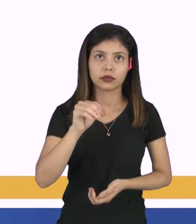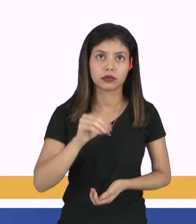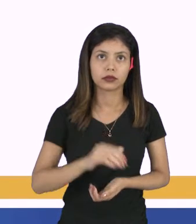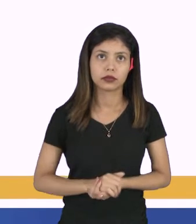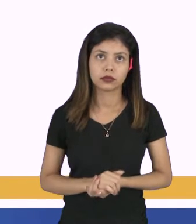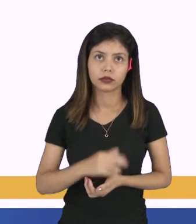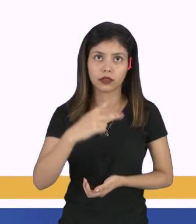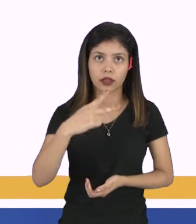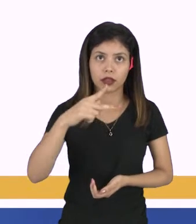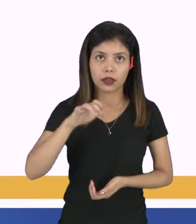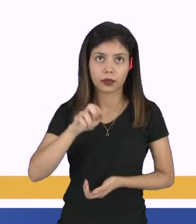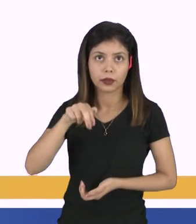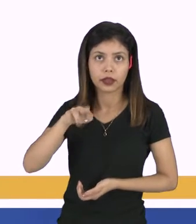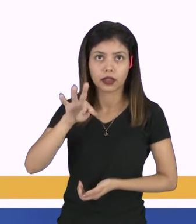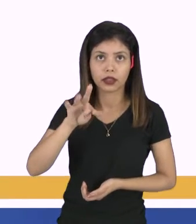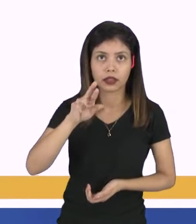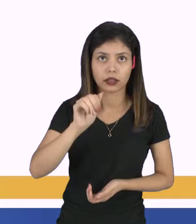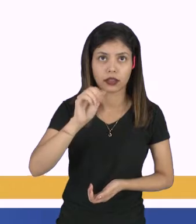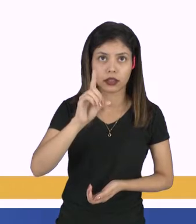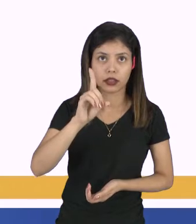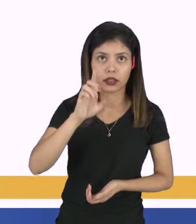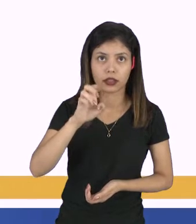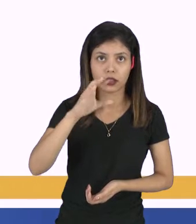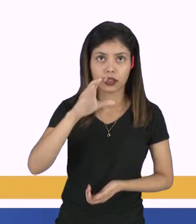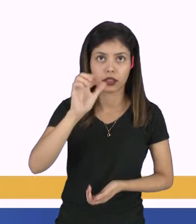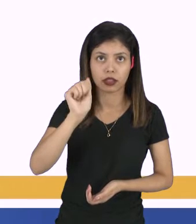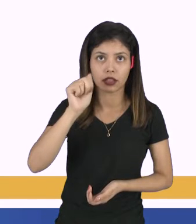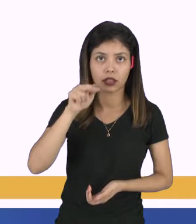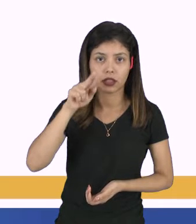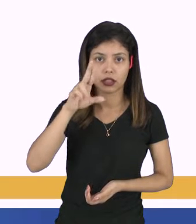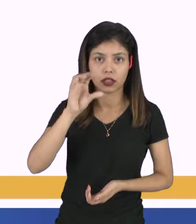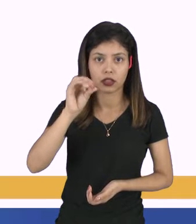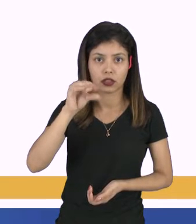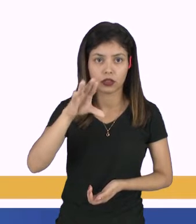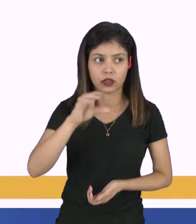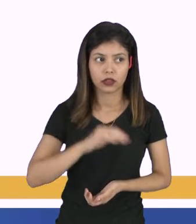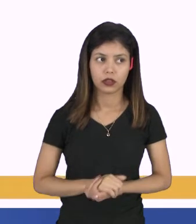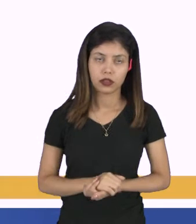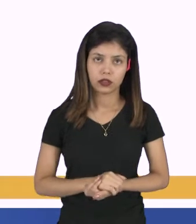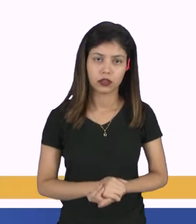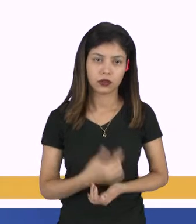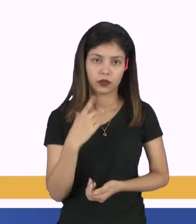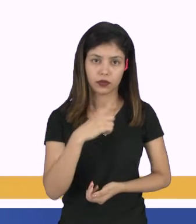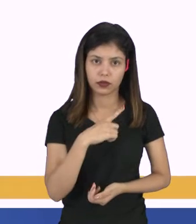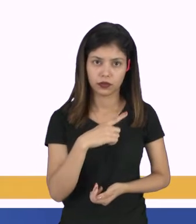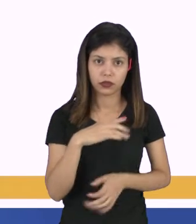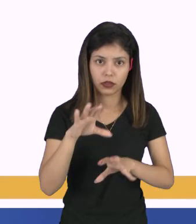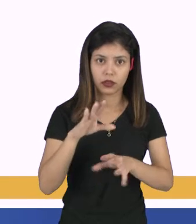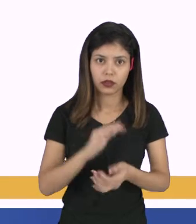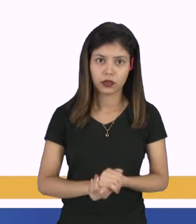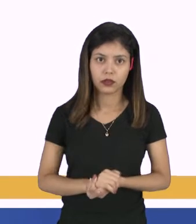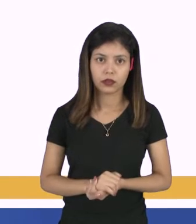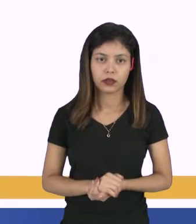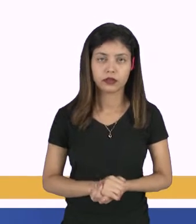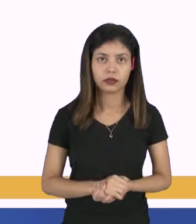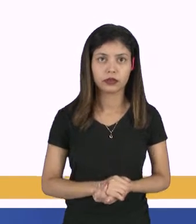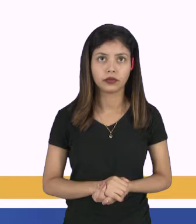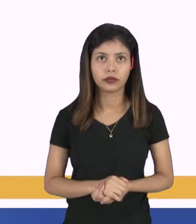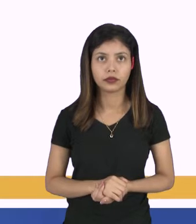pentadecágono, ok? Um polígono de 15 lados. E é um polígono convexo, tá, gente? Para a gente garantir que ele, né, realmente tenha diagonais.